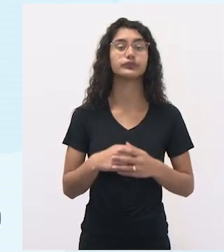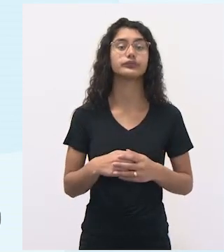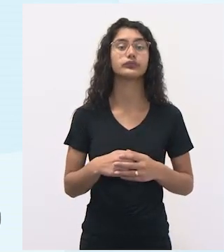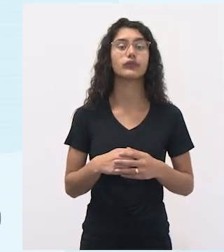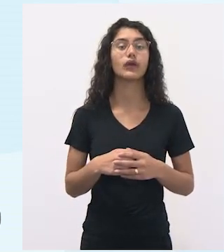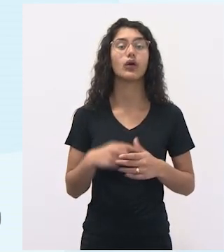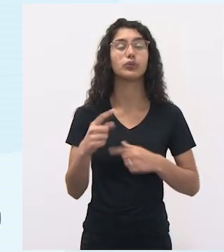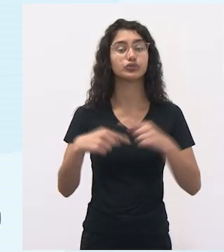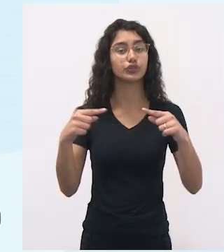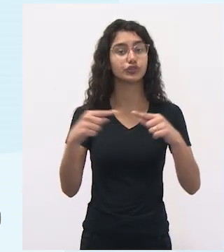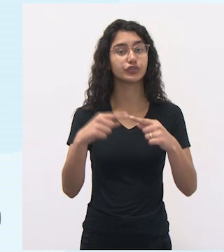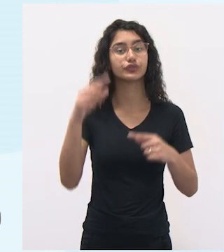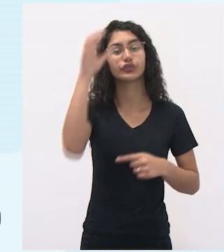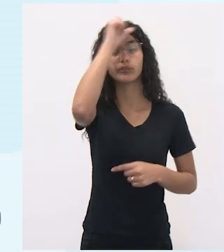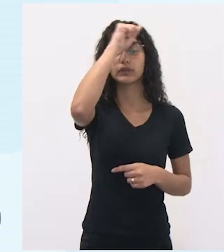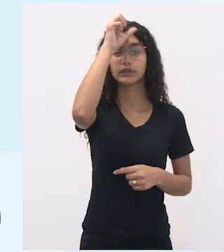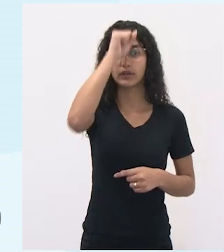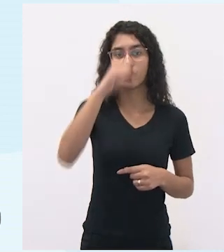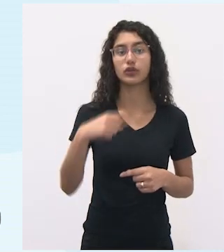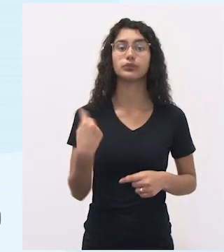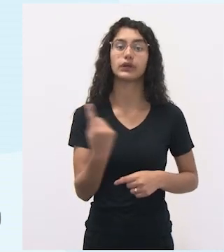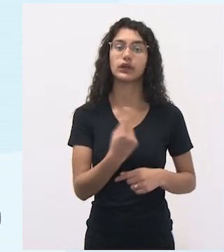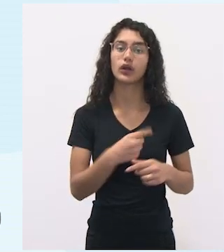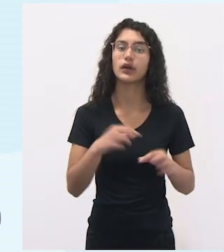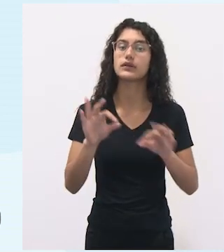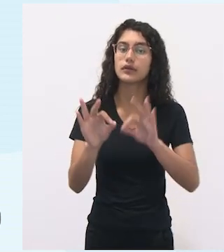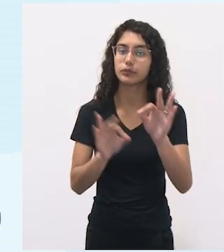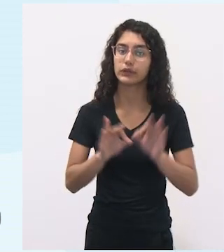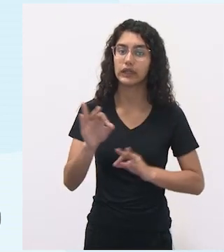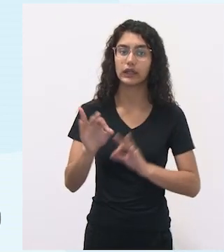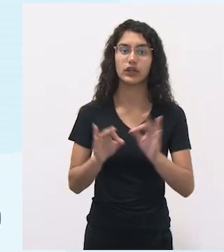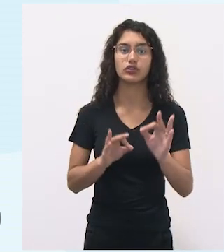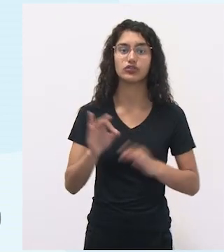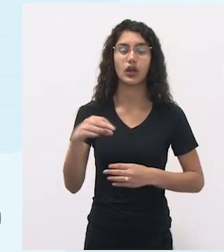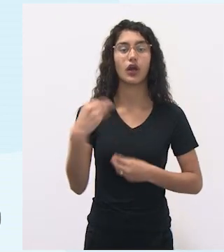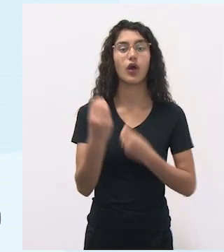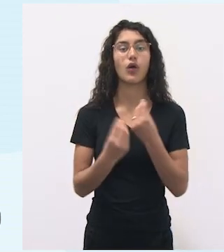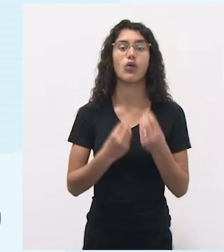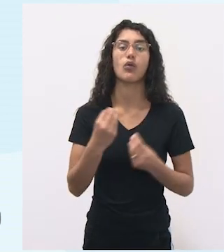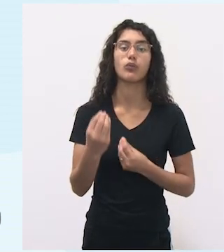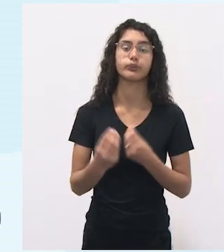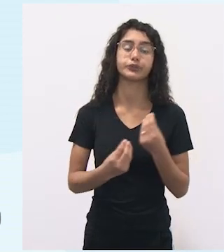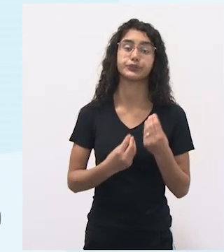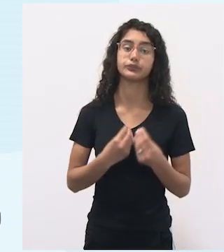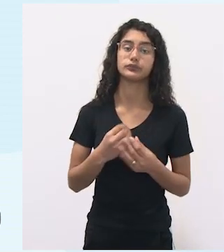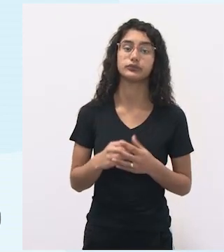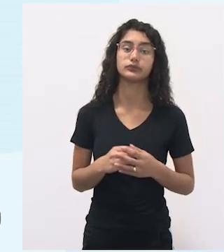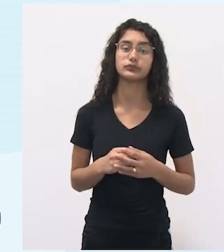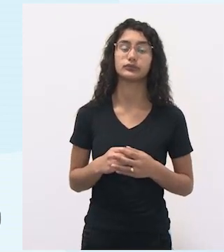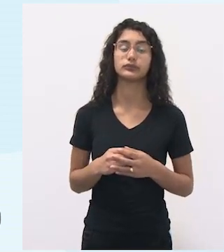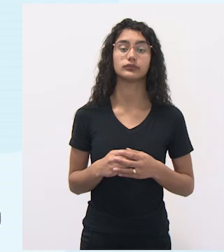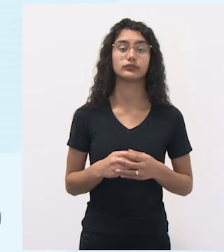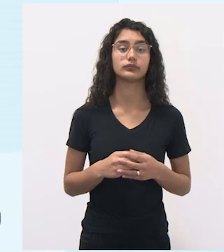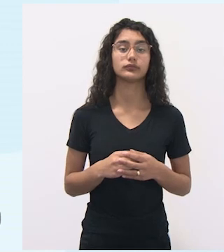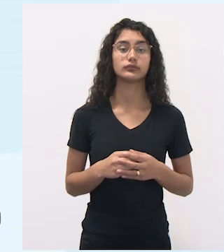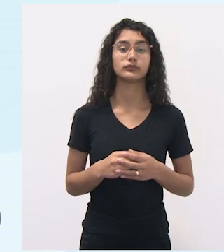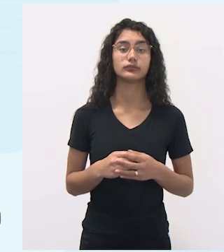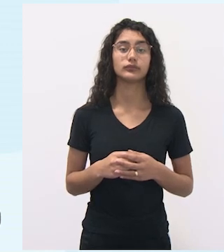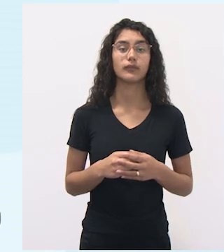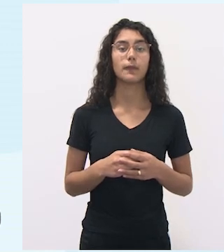objetivos de aprendizagem, para a gente planejar de forma que a gente tenha um planejamento que vai estar